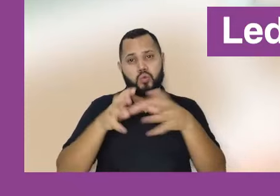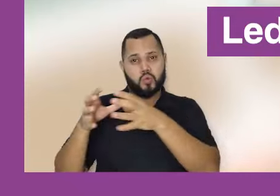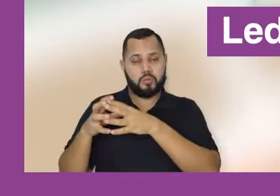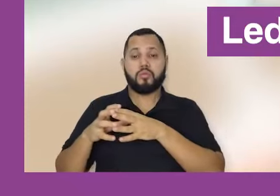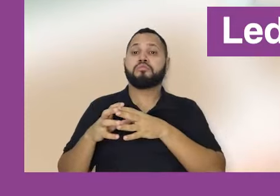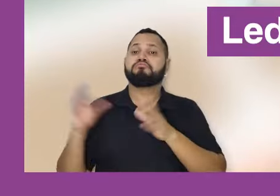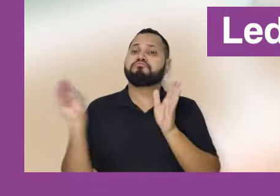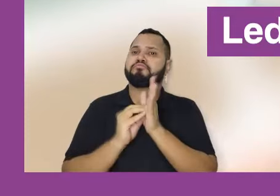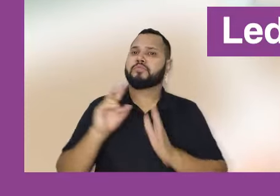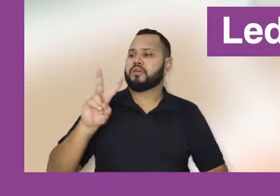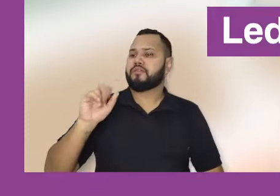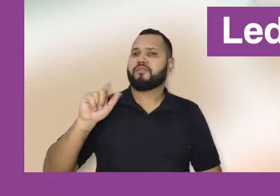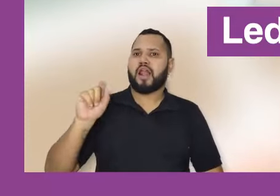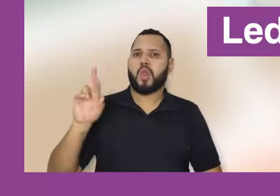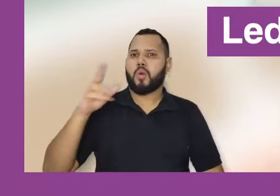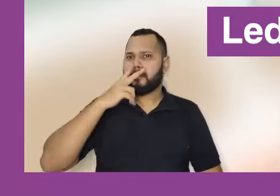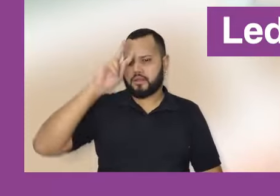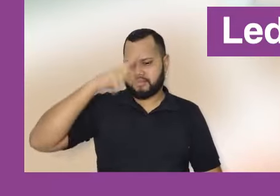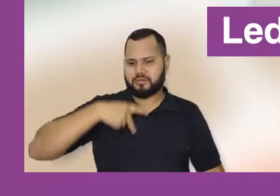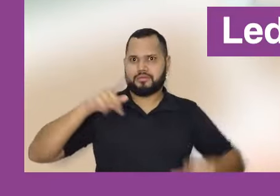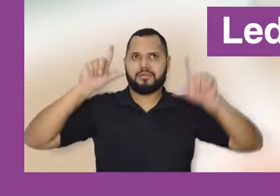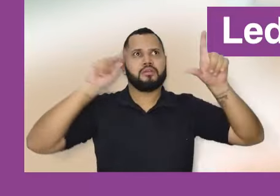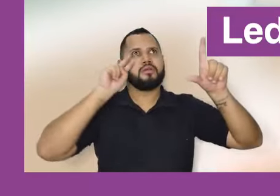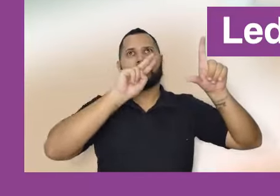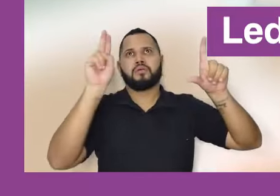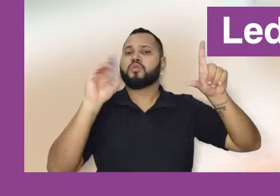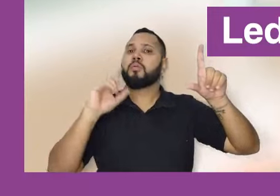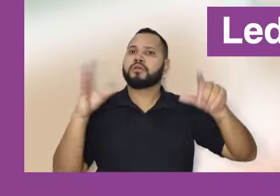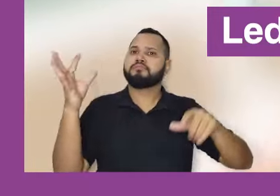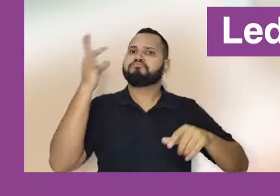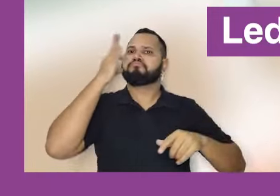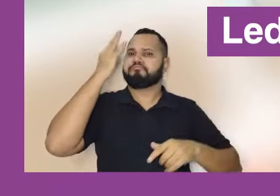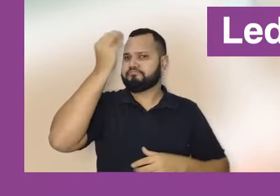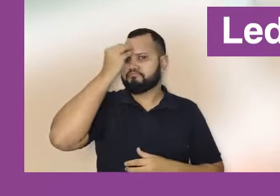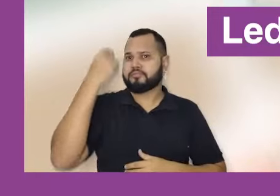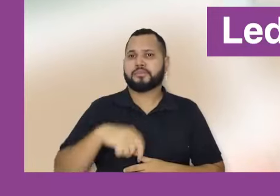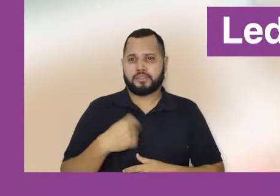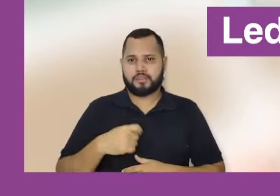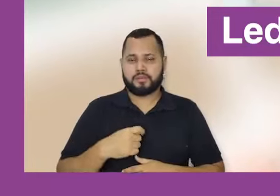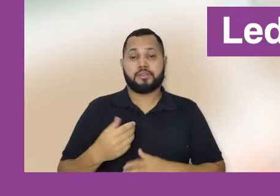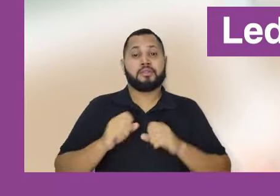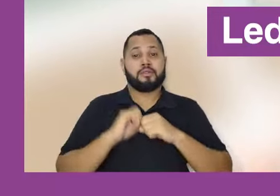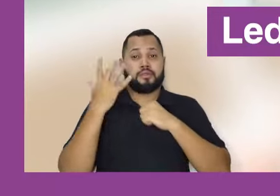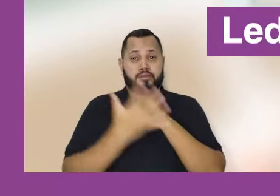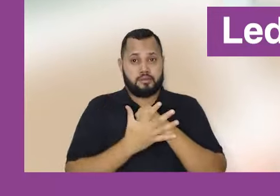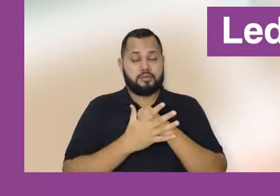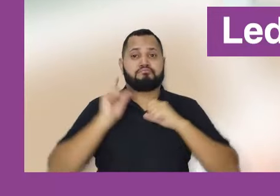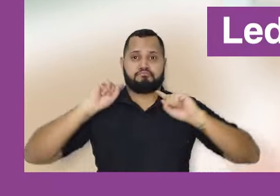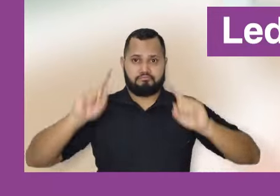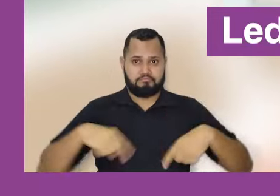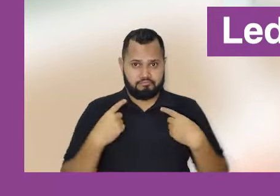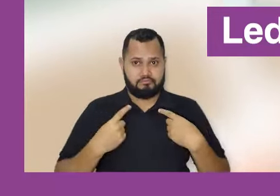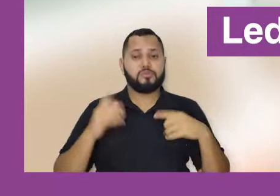o valor ele não é uma coisa de estar na parede mas ele a gente tem que estar respirando isso então a gente teve um período de pandemia extremamente